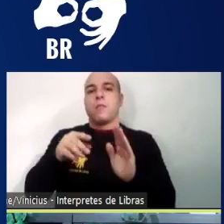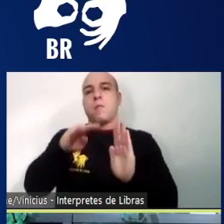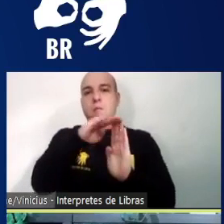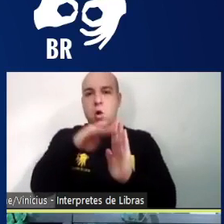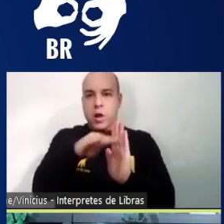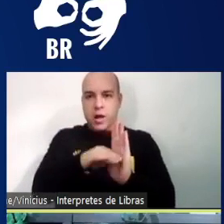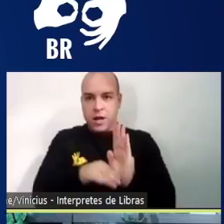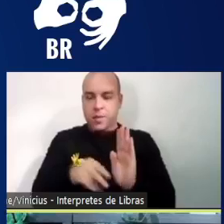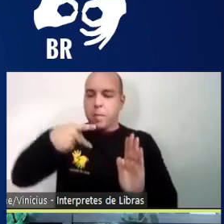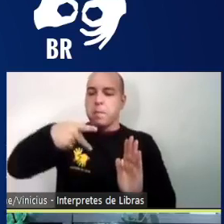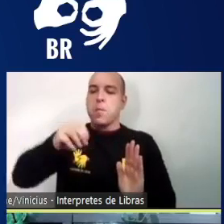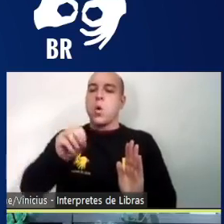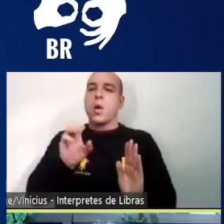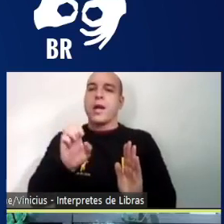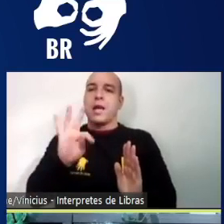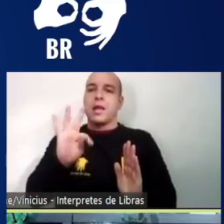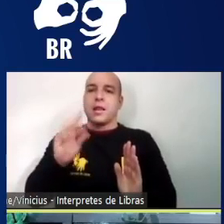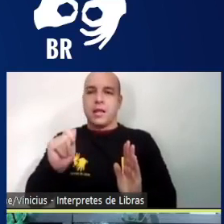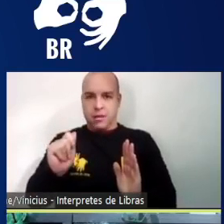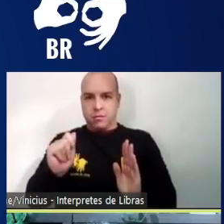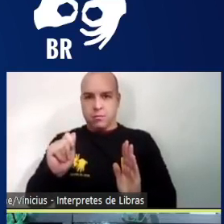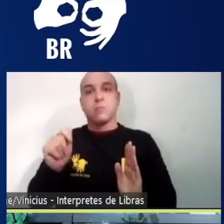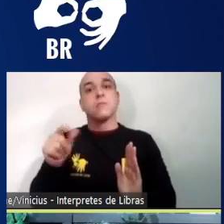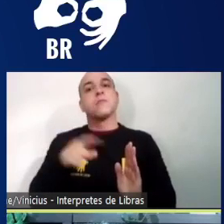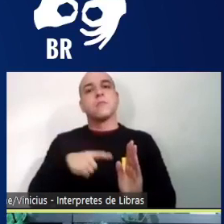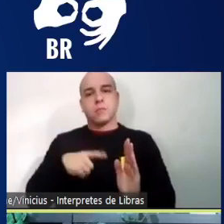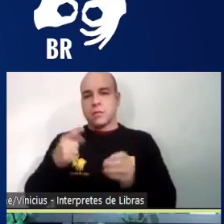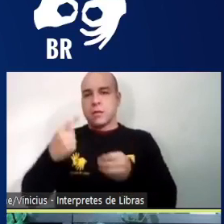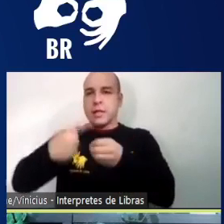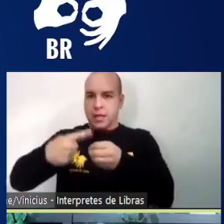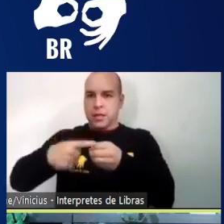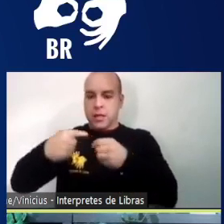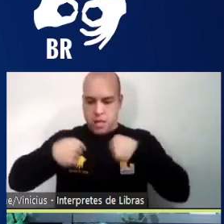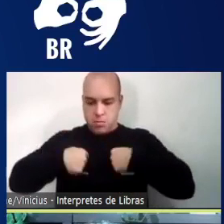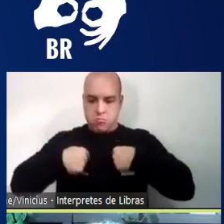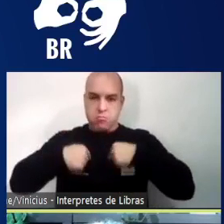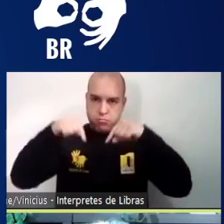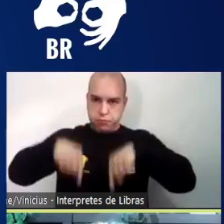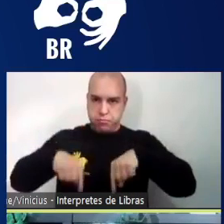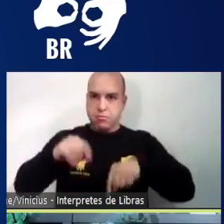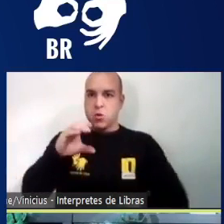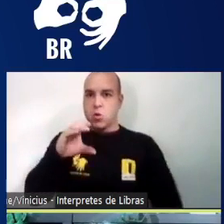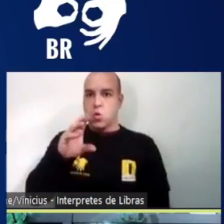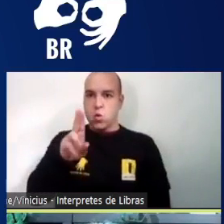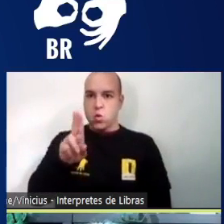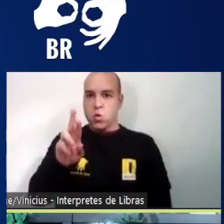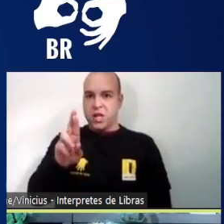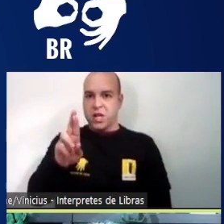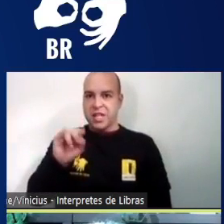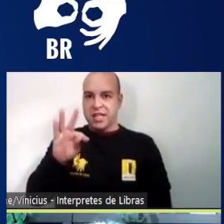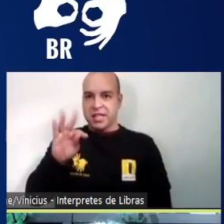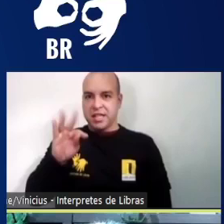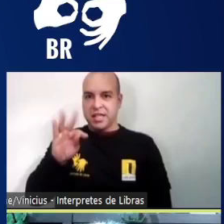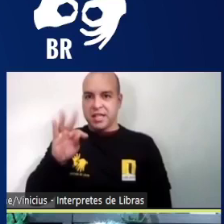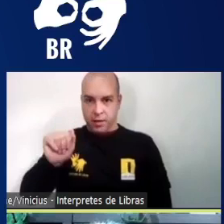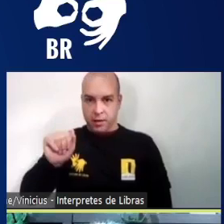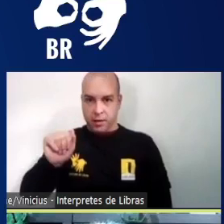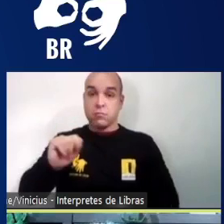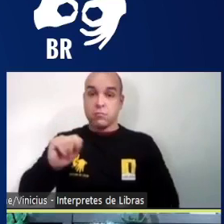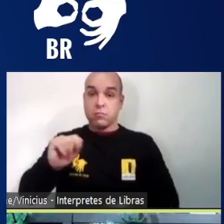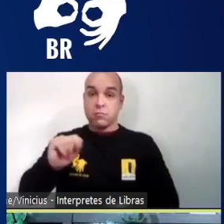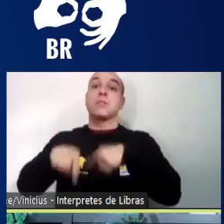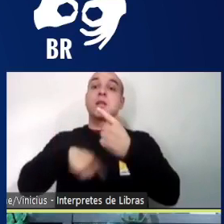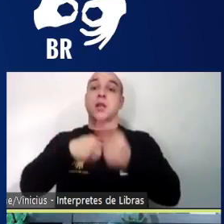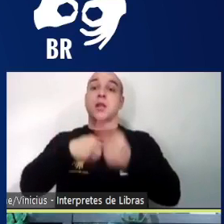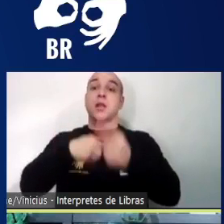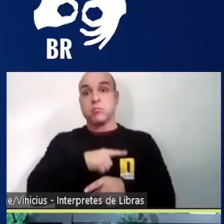Iniciamos com a nossa unidade em Curitiba, no estado do Paraná, e depois estendemos para a nossa unidade no Rio de Janeiro, com